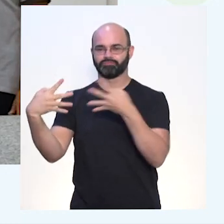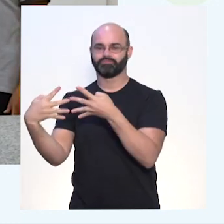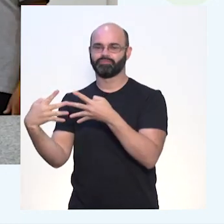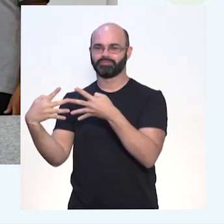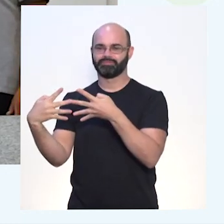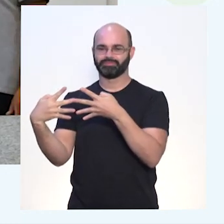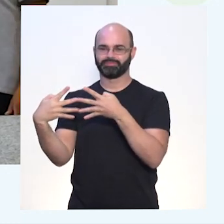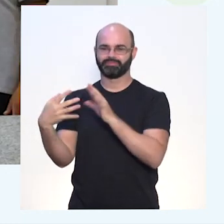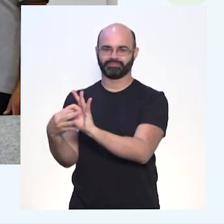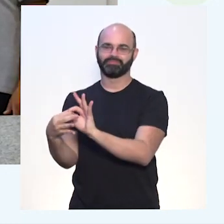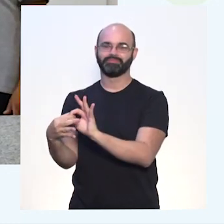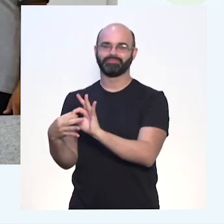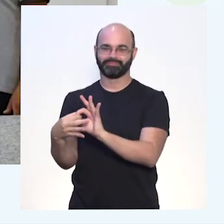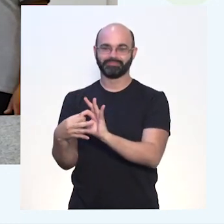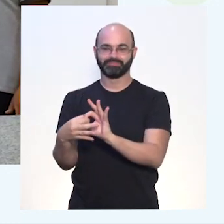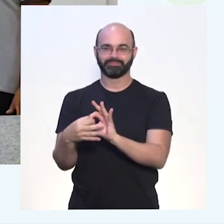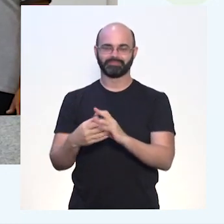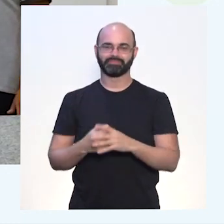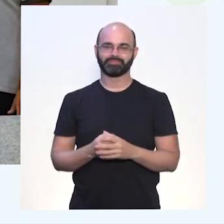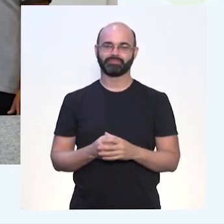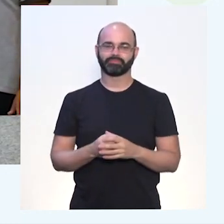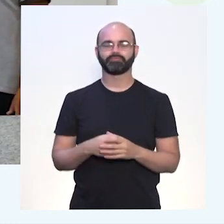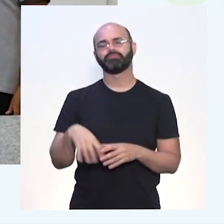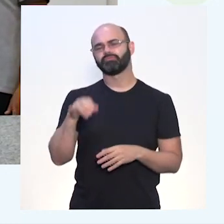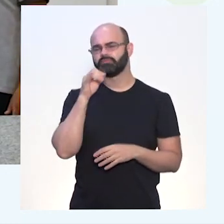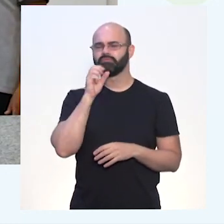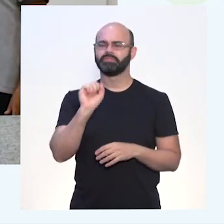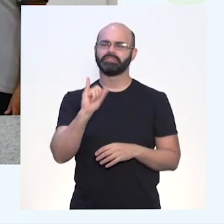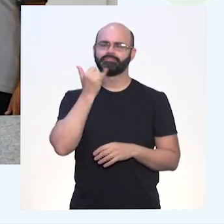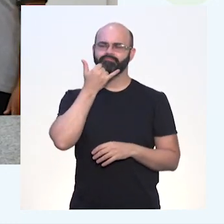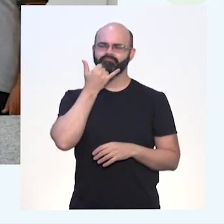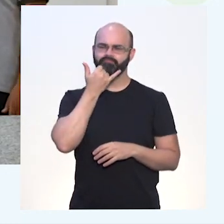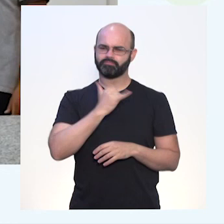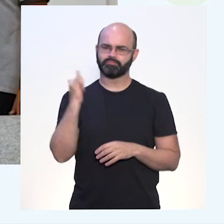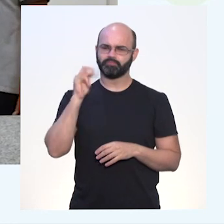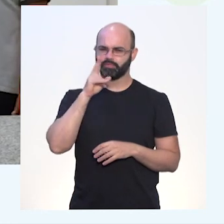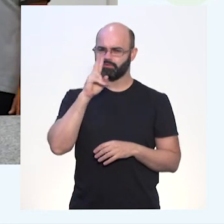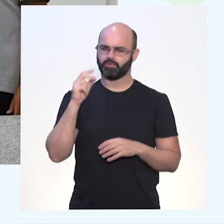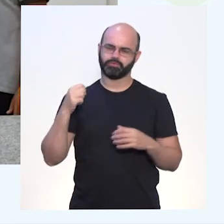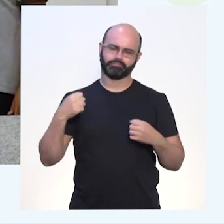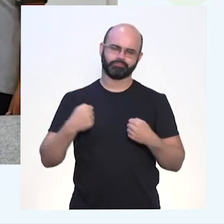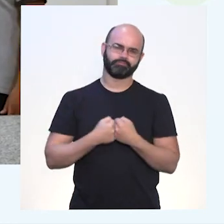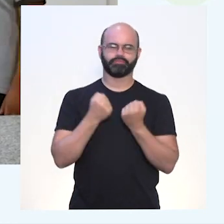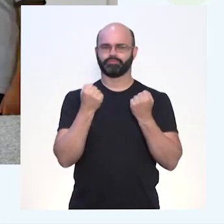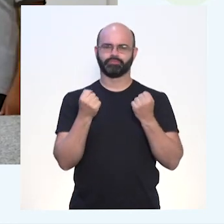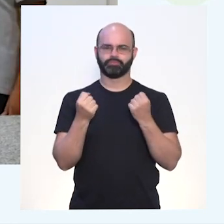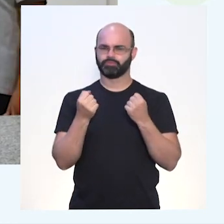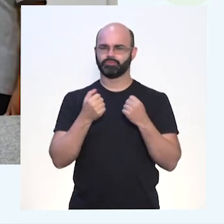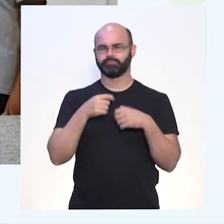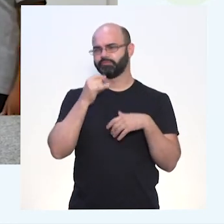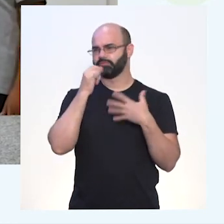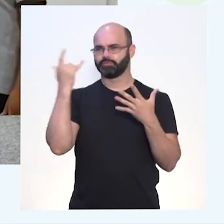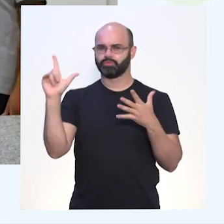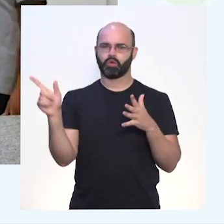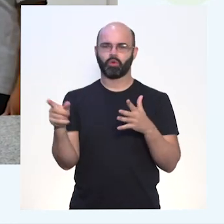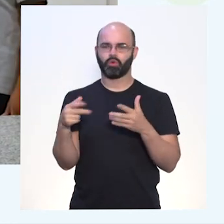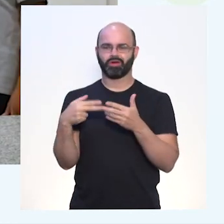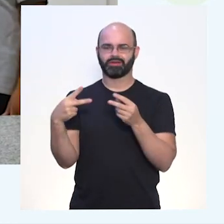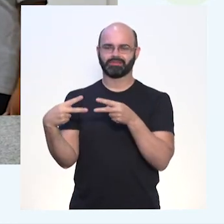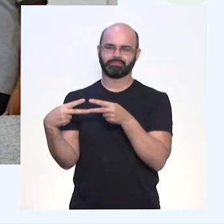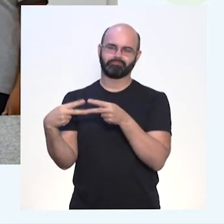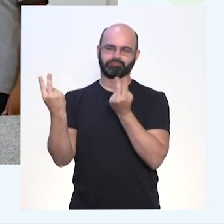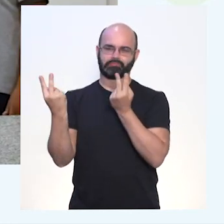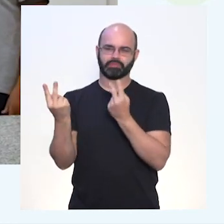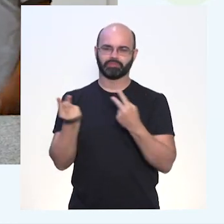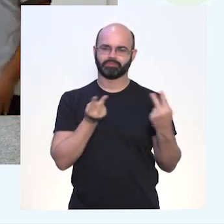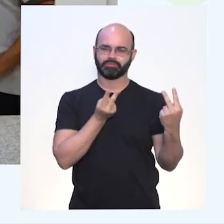nossa equipe, certo? Então imagina só que teve essa energia suficiente. A gente foi lá e se chocou com o outro parzinho de